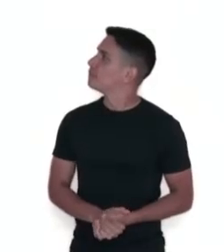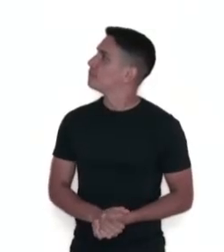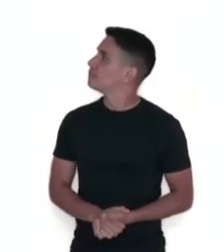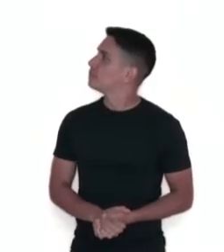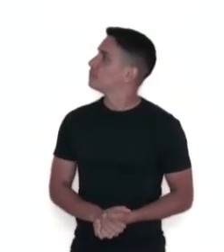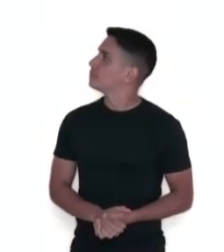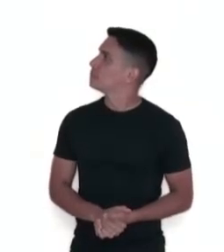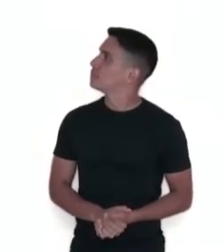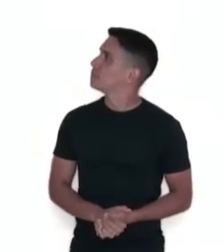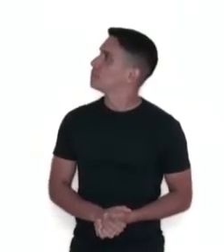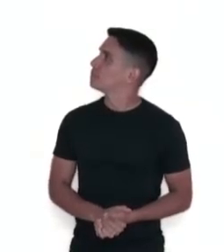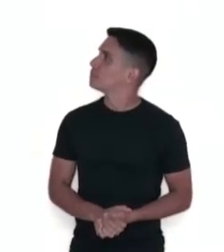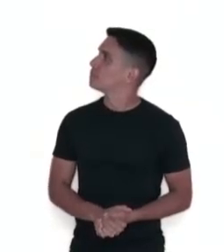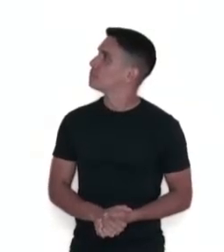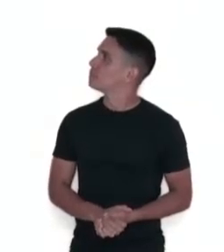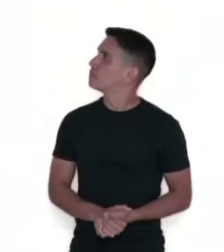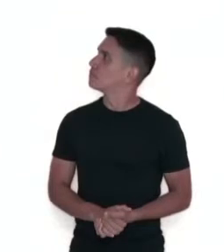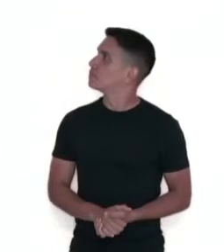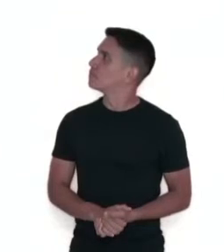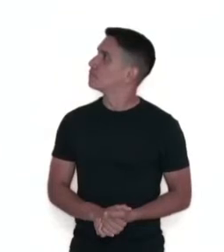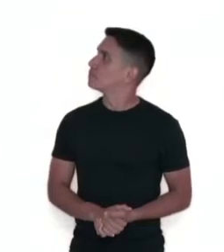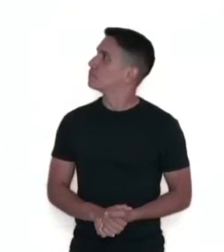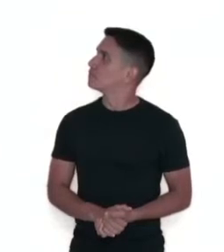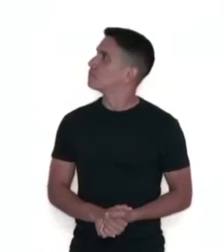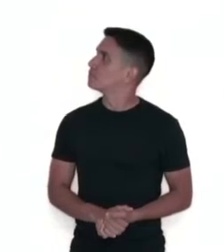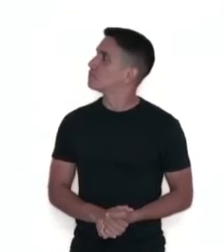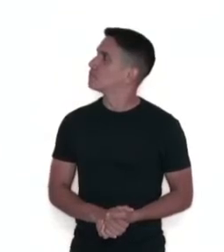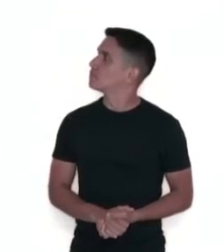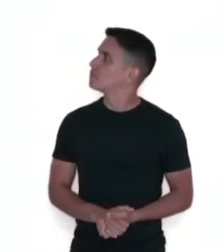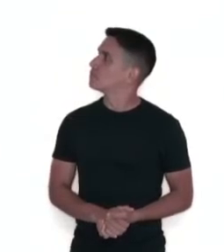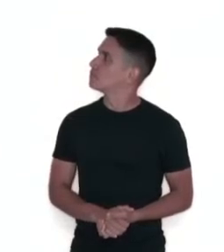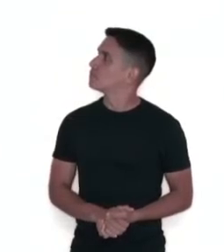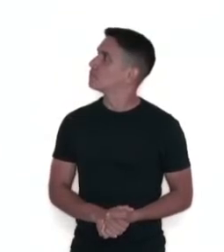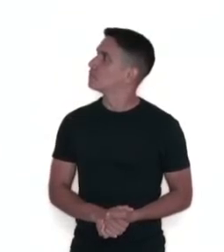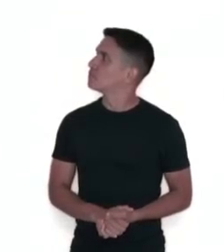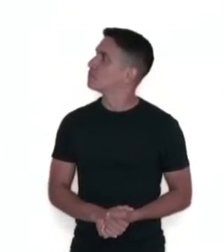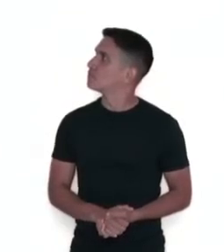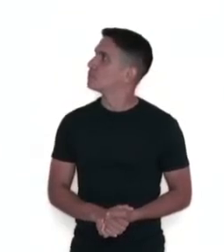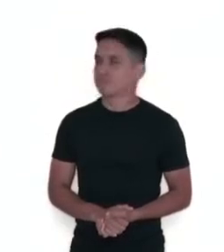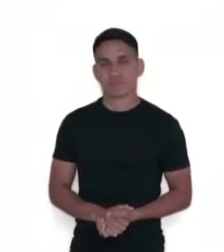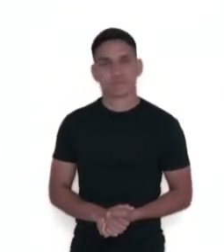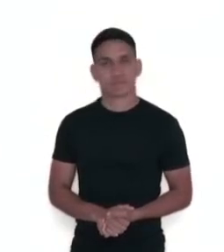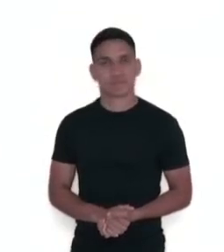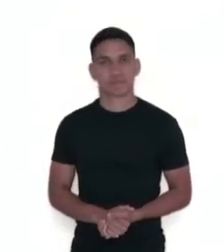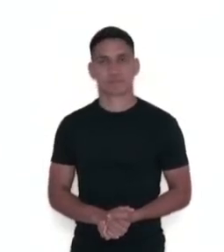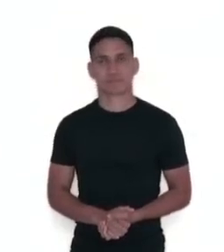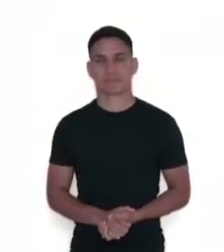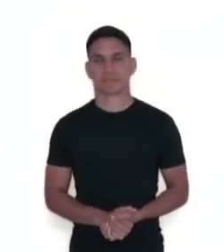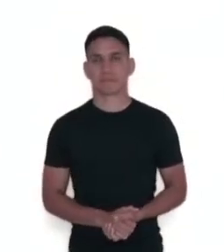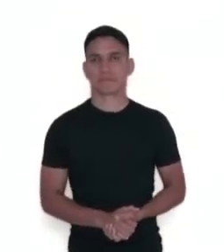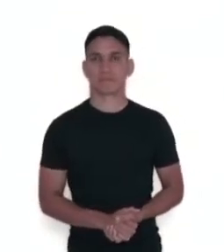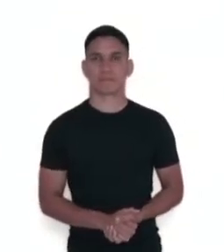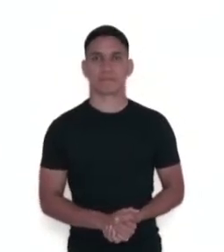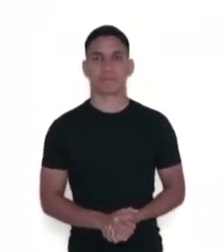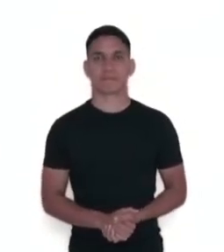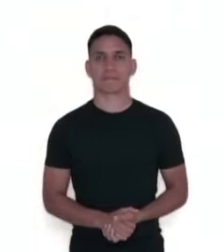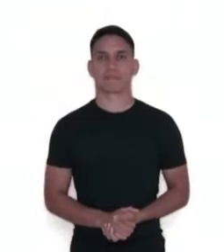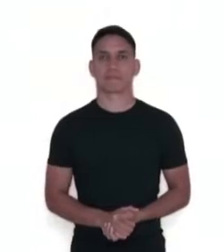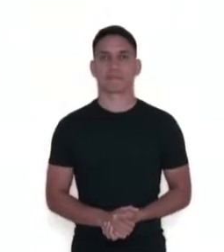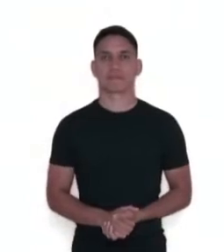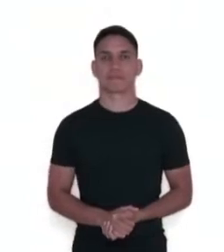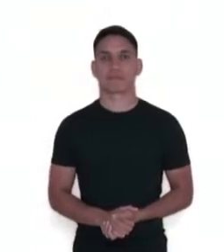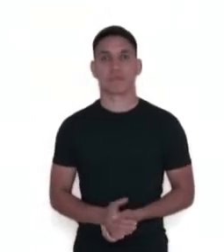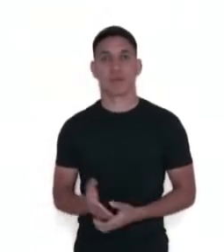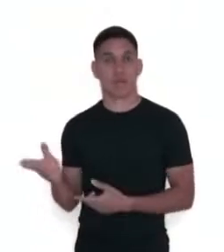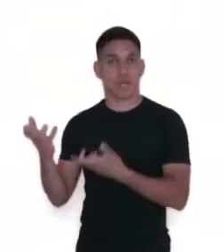Prejudice, originally published in 1813, is a favorite with Austen fans,